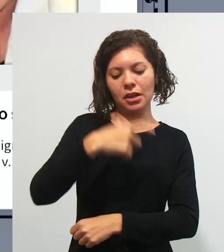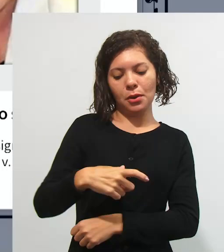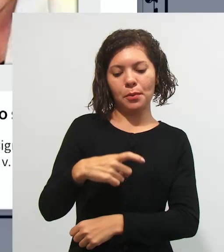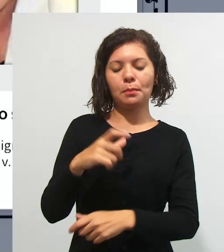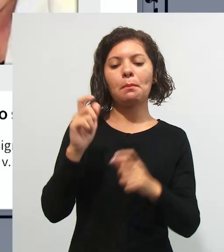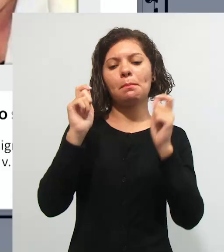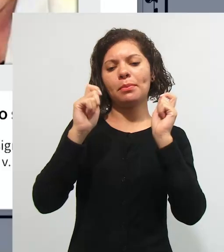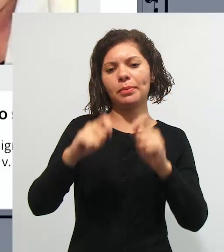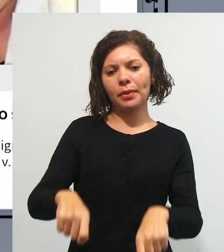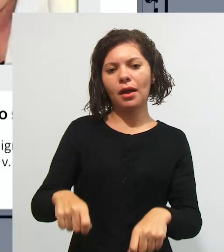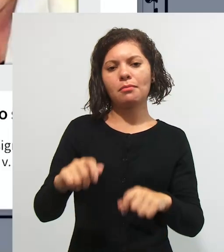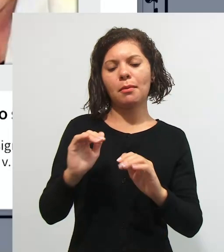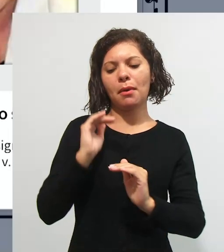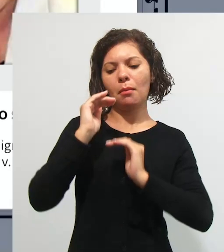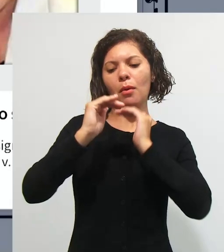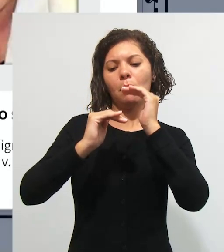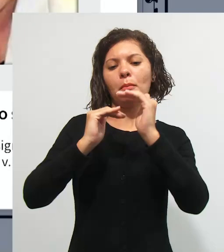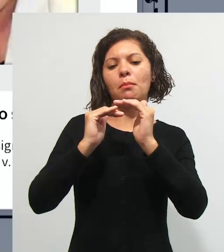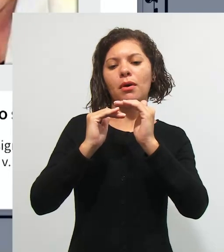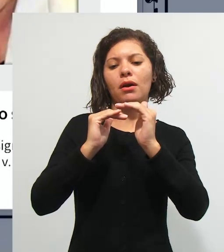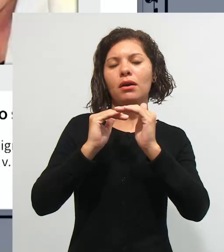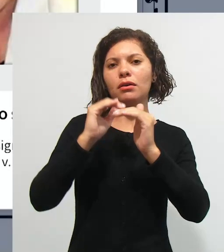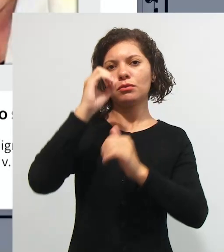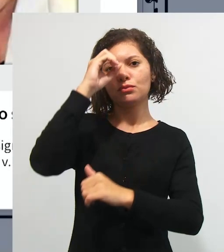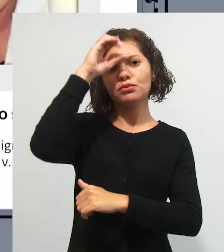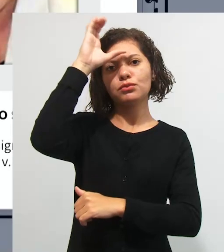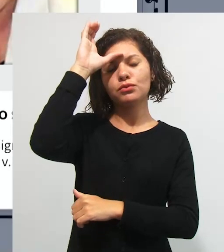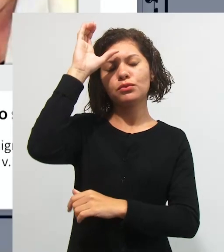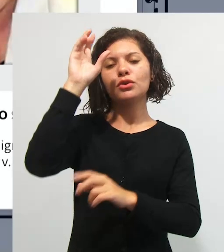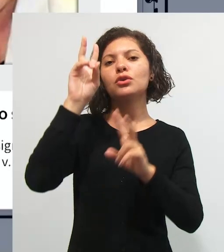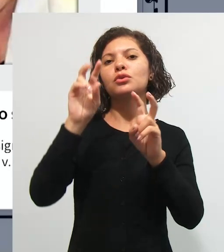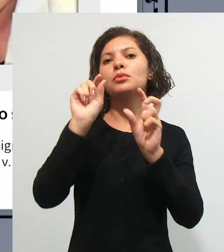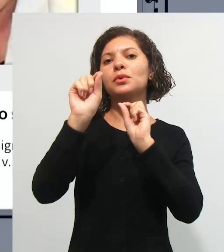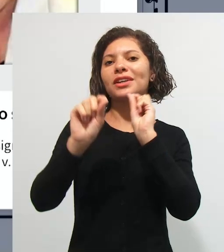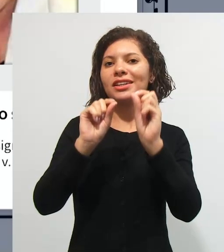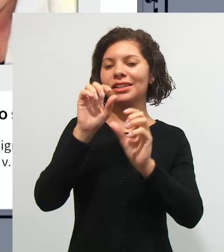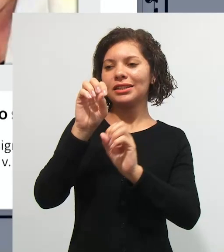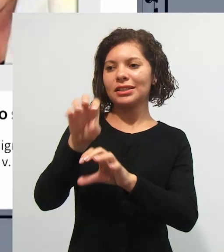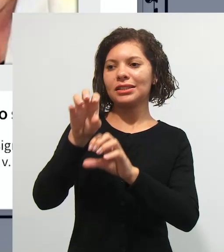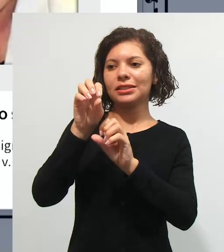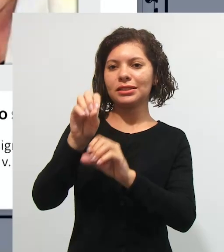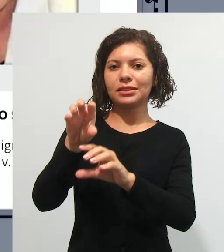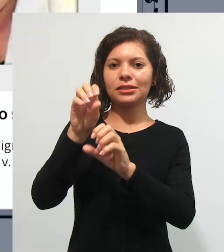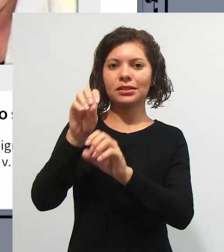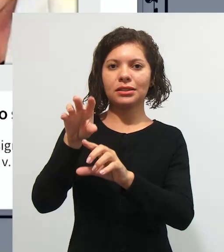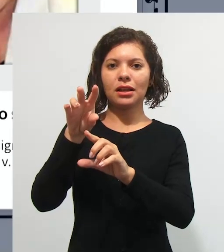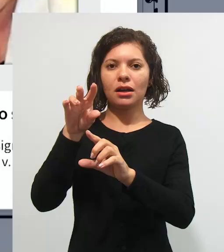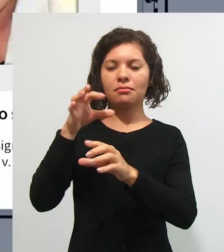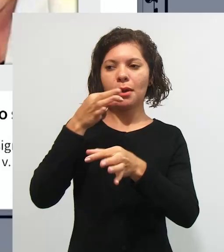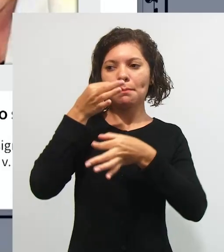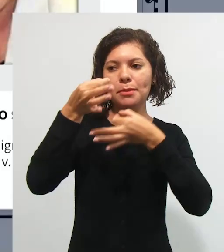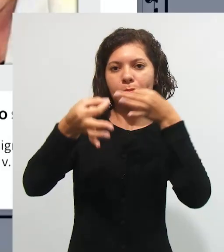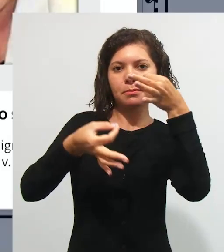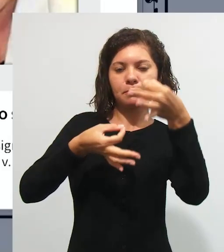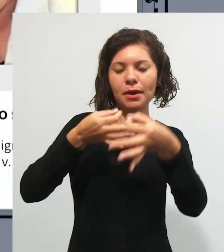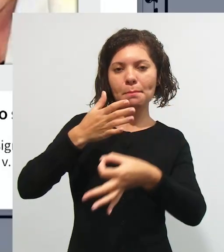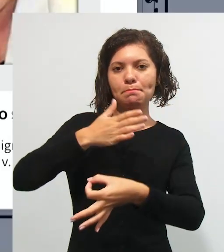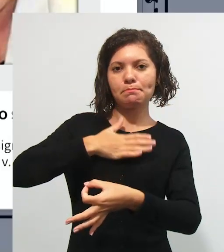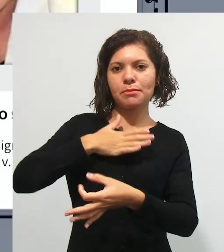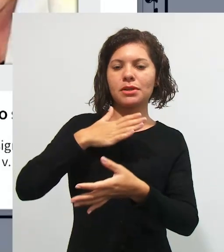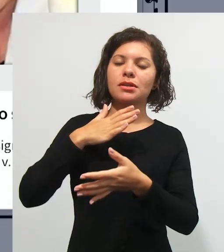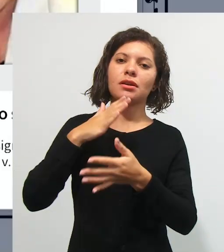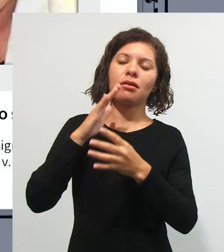construir conhecimento sobre o quê? Sobre o ensinar na reflexão crítica sobre a sua atividade, na